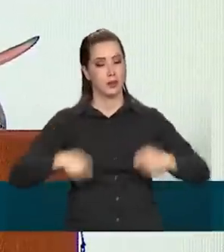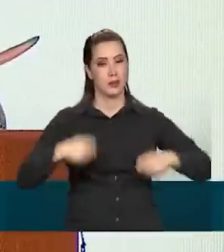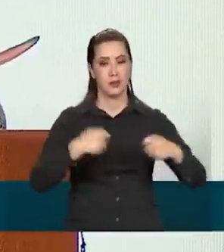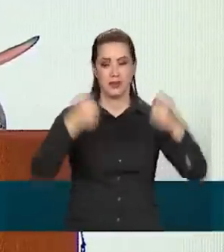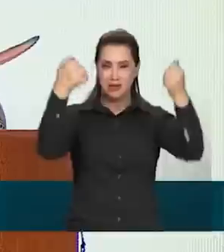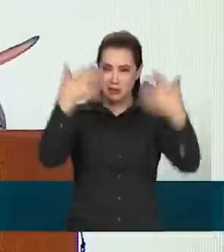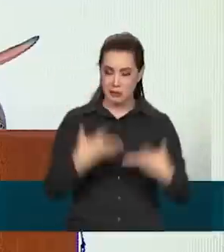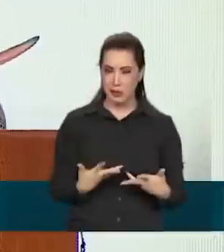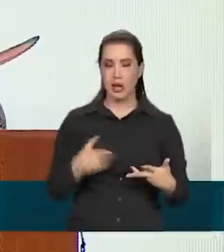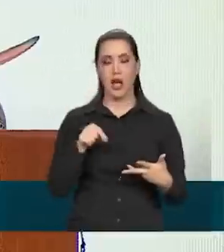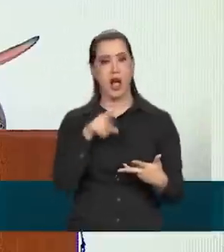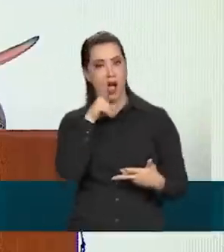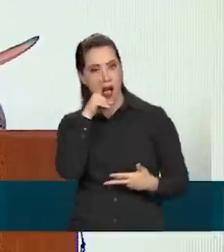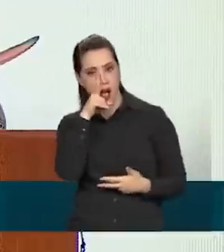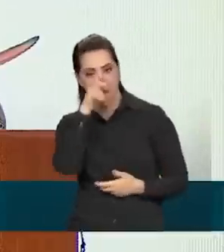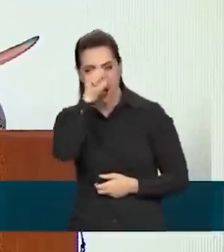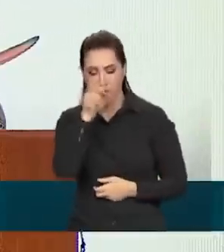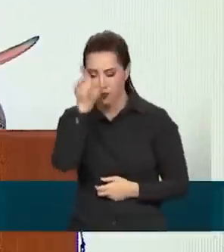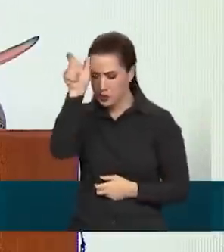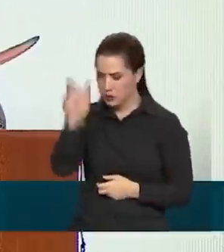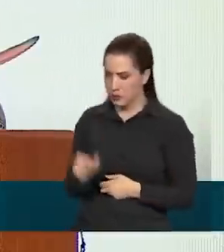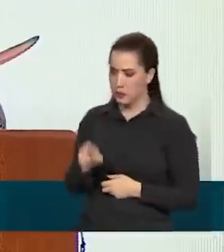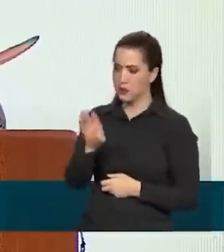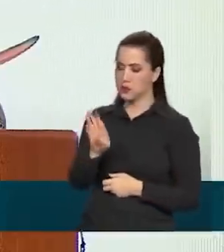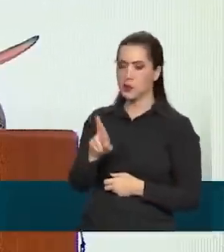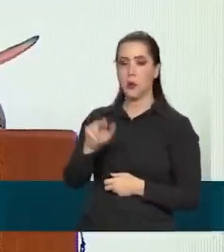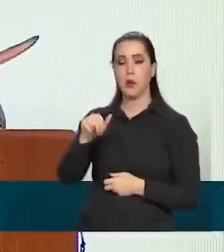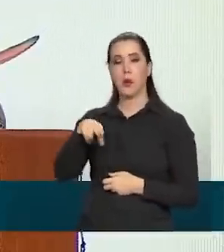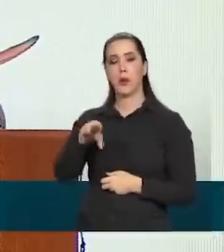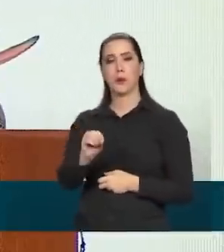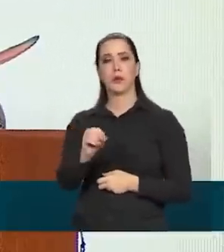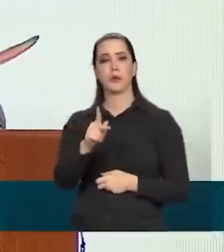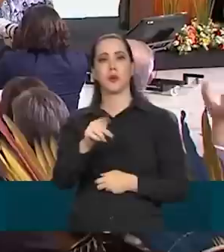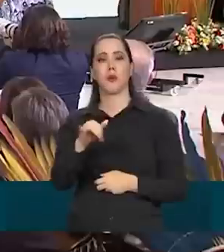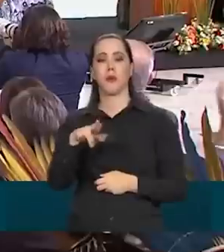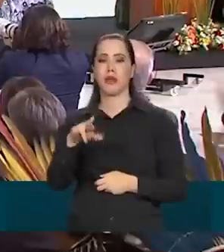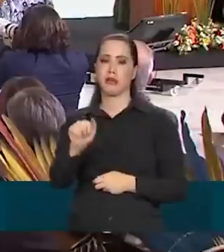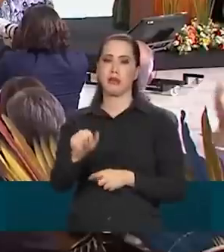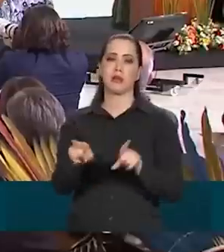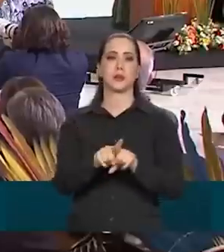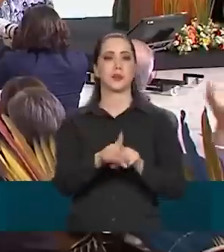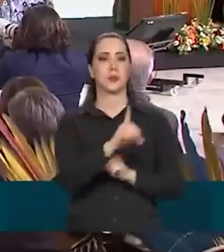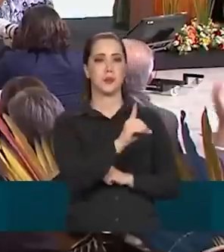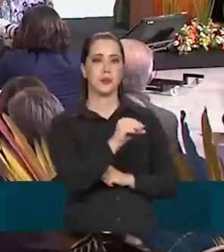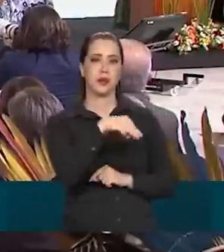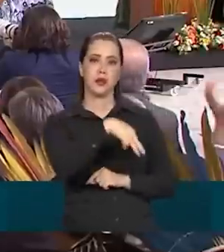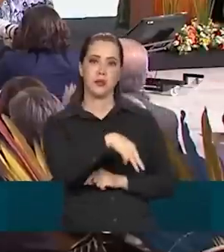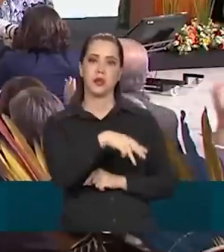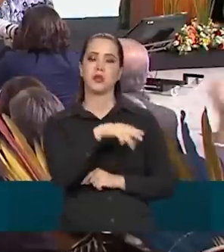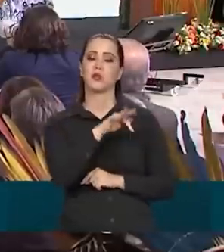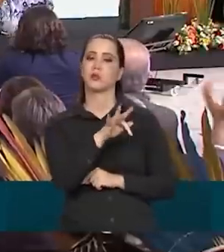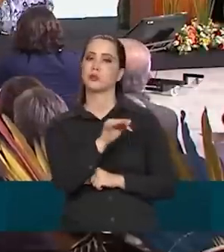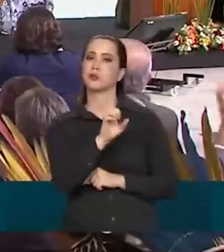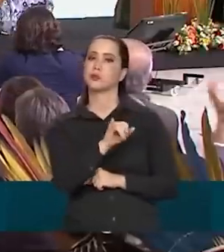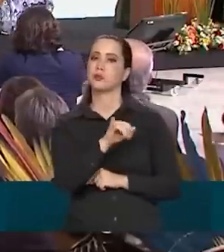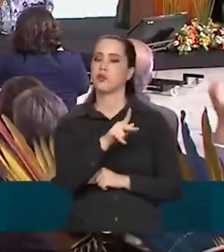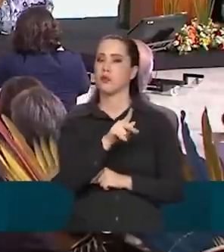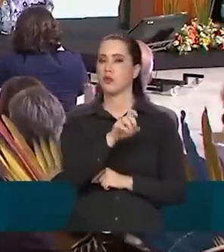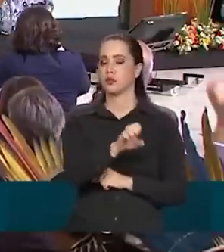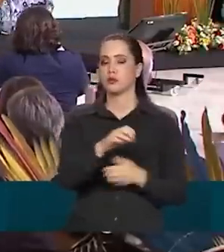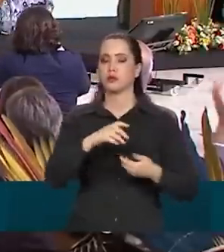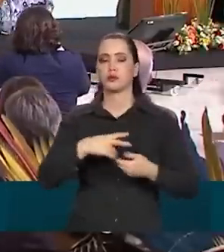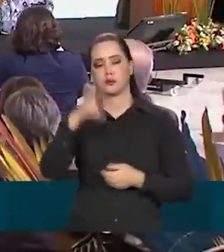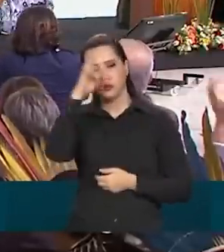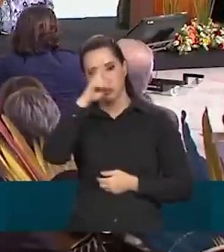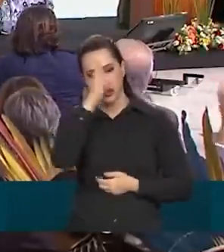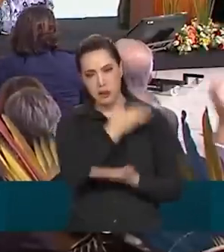a força de Bruno Pereira e Dom Filipes, em memória de quem saúdo todos os